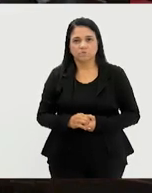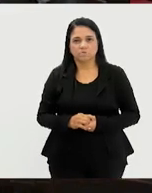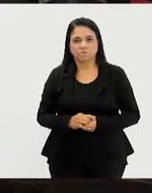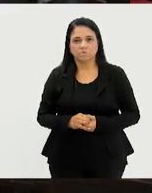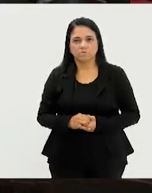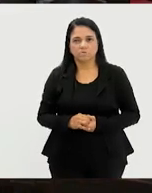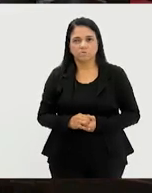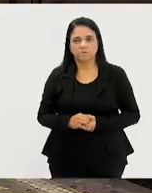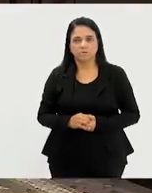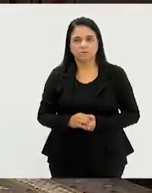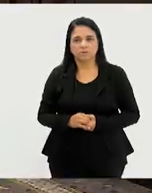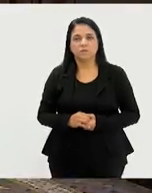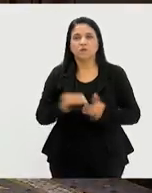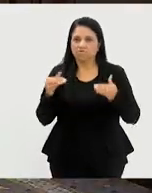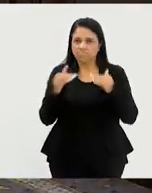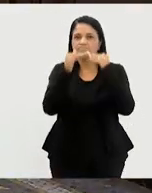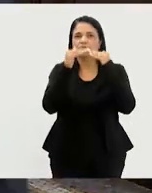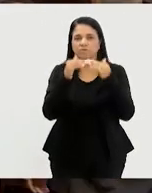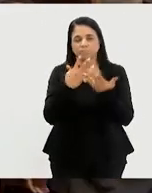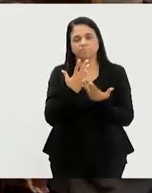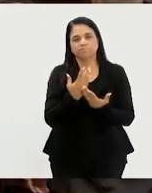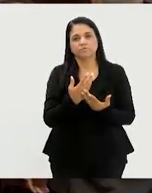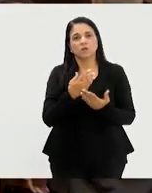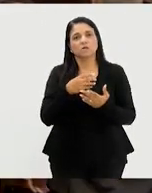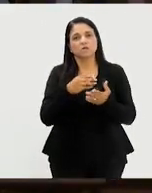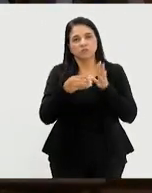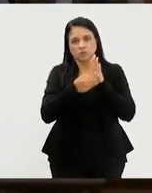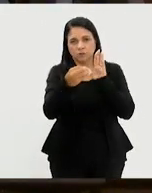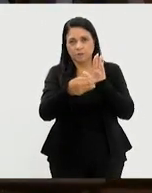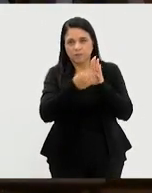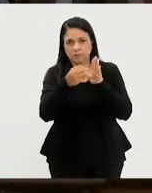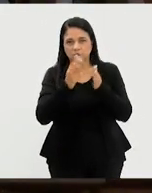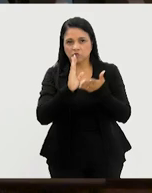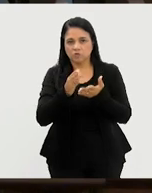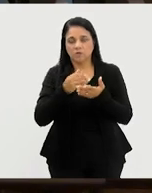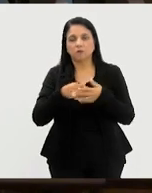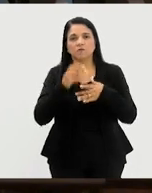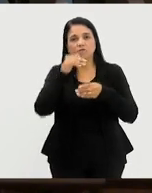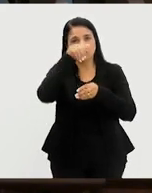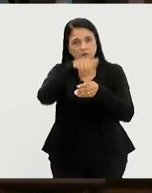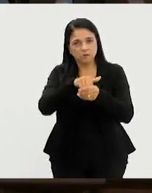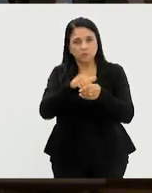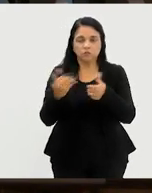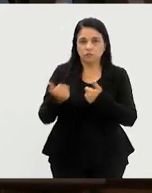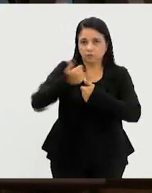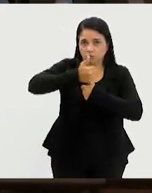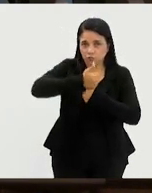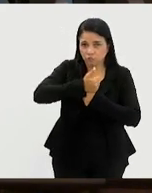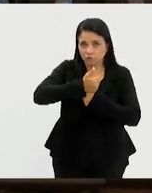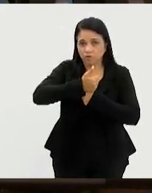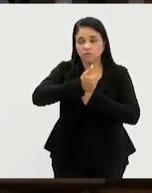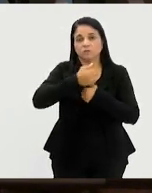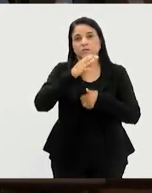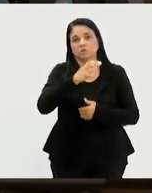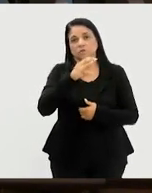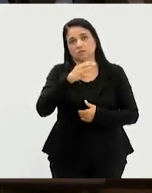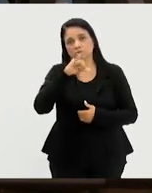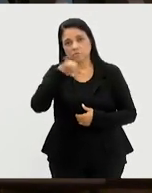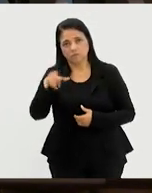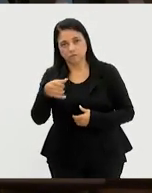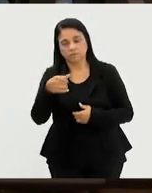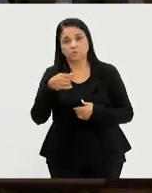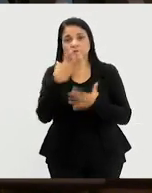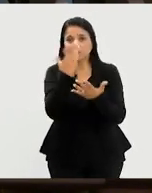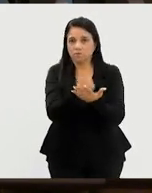ciliano favorável Presidente com os pareceres emitidos em votação substitutivo da ccj senores que